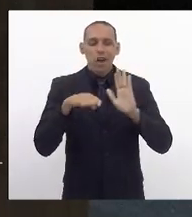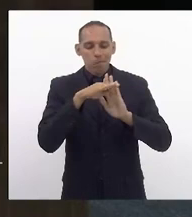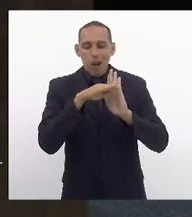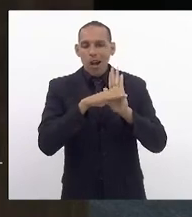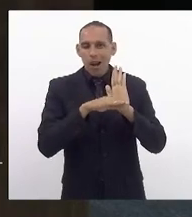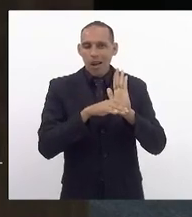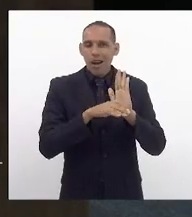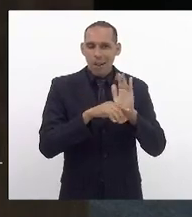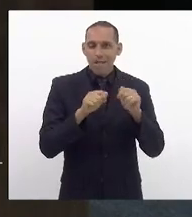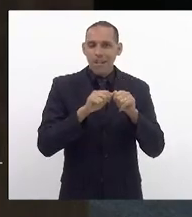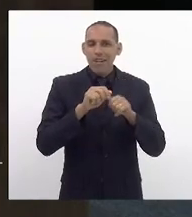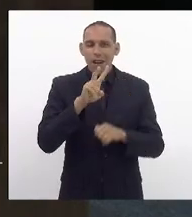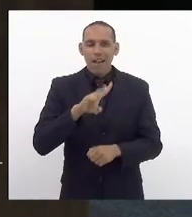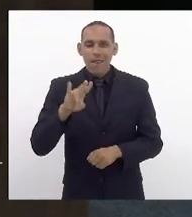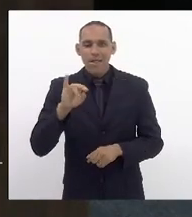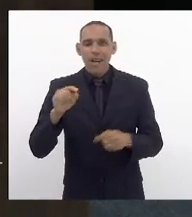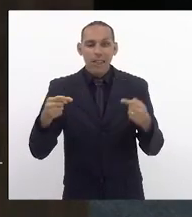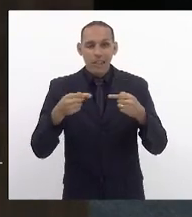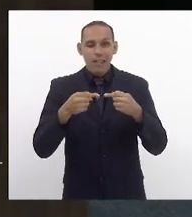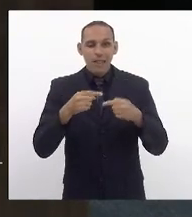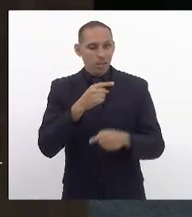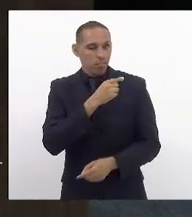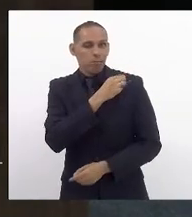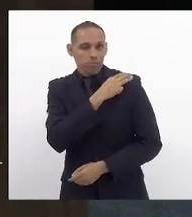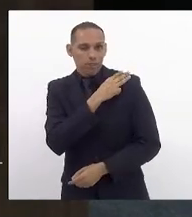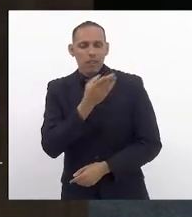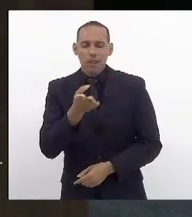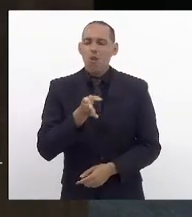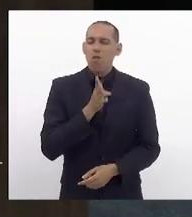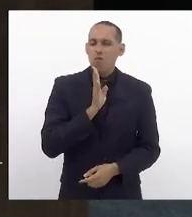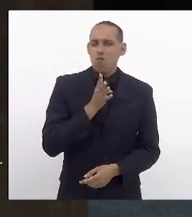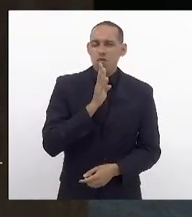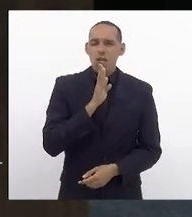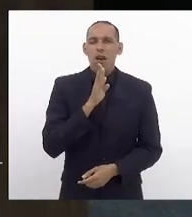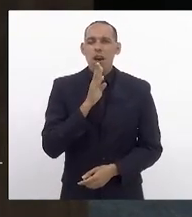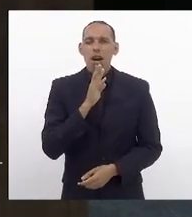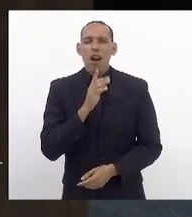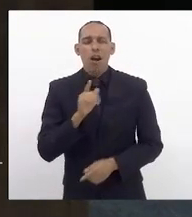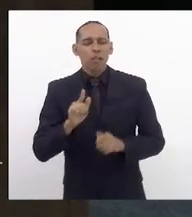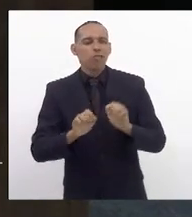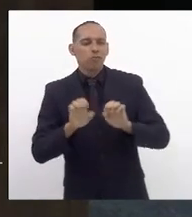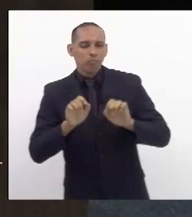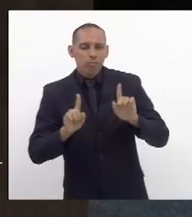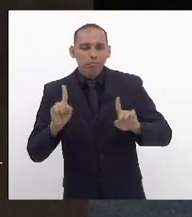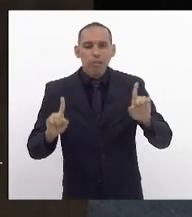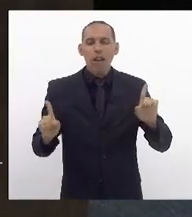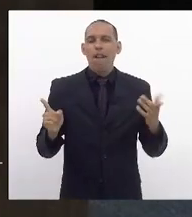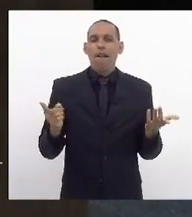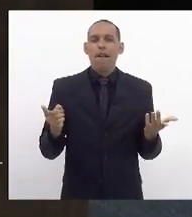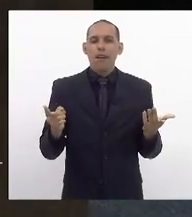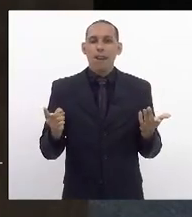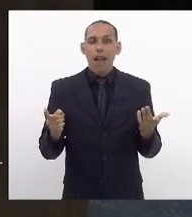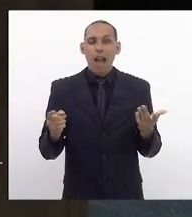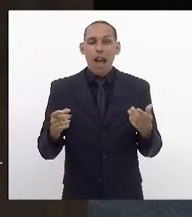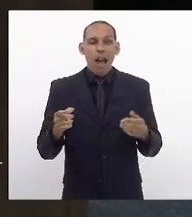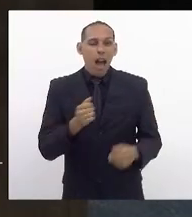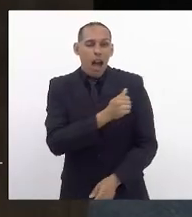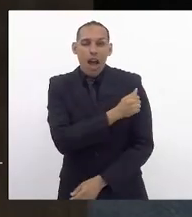fazer a respeito da situação do ensino médio no Rio de Janeiro e conhece os números e conhece o tema. Grande parte dos alunos, Marta,